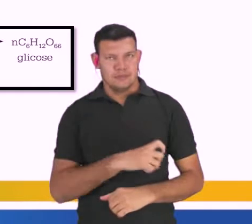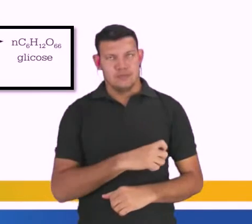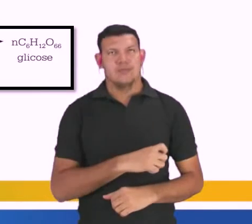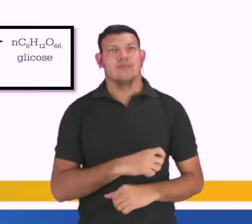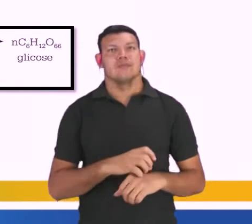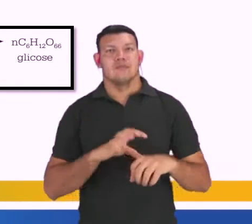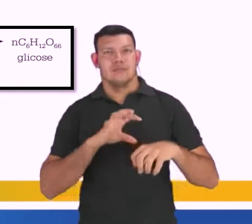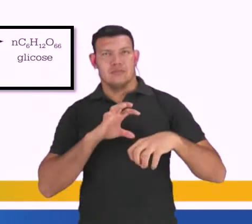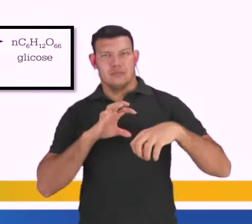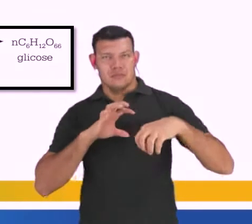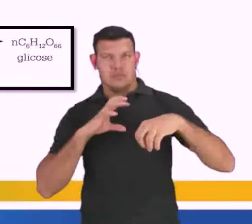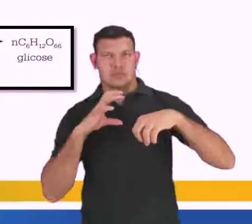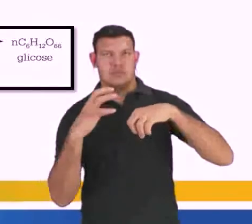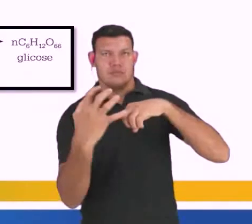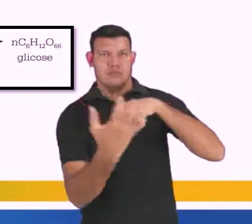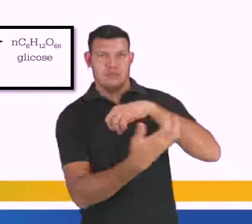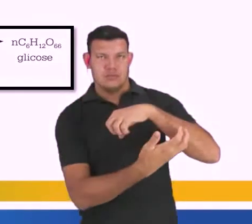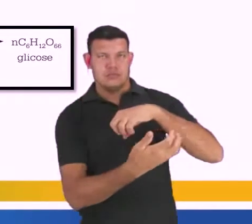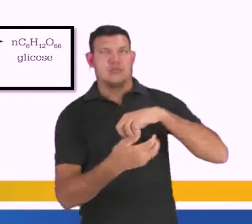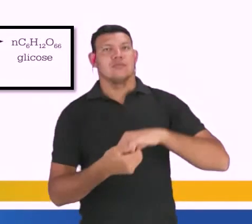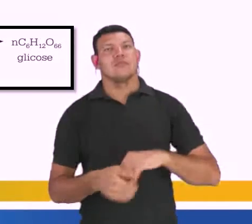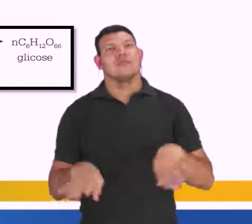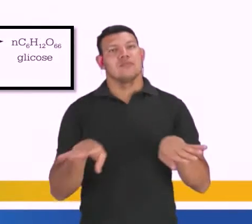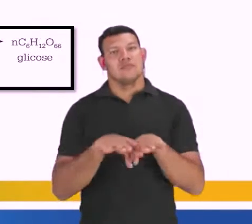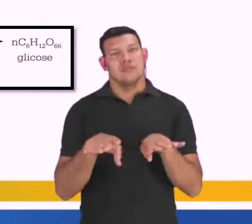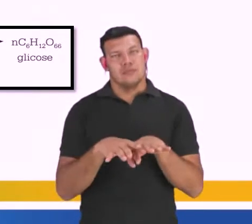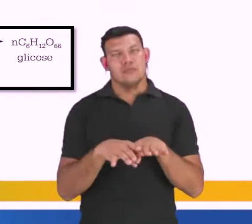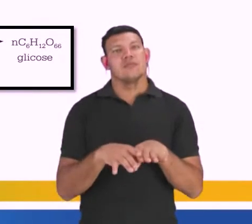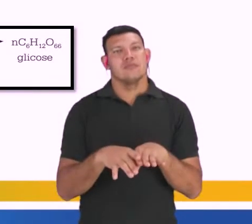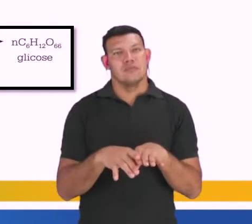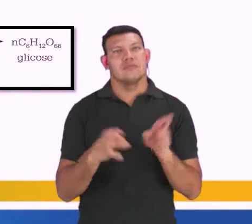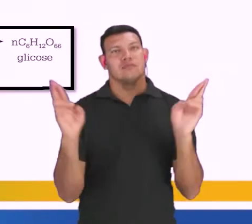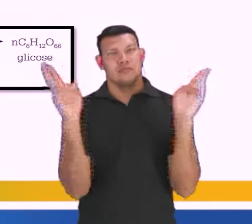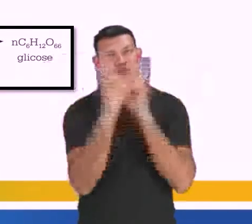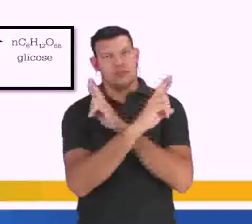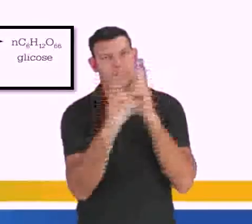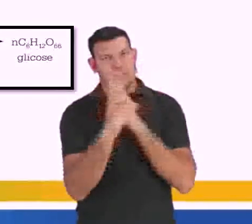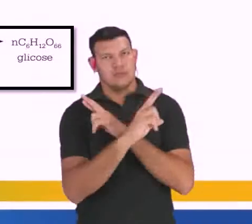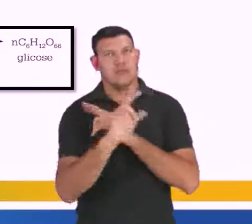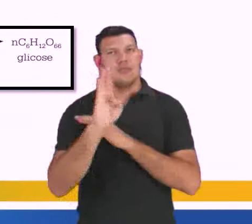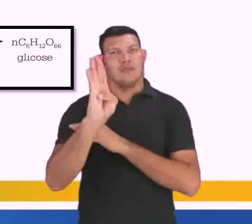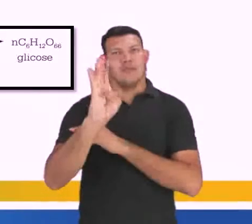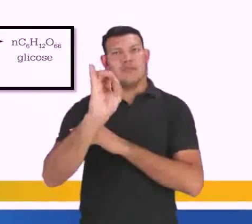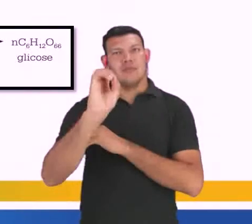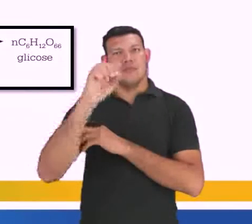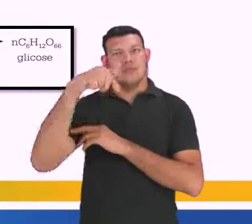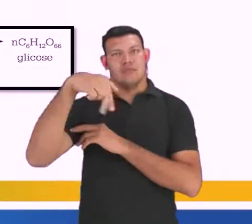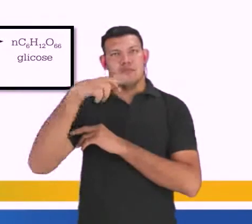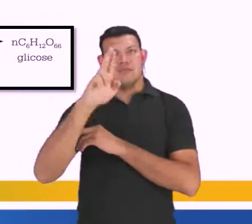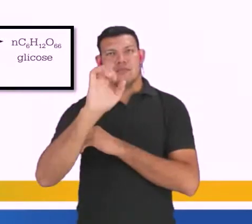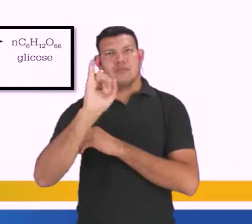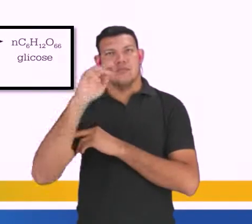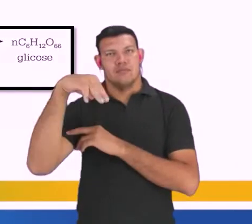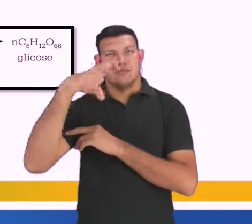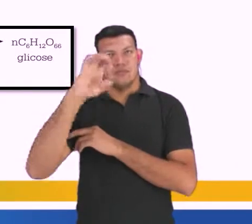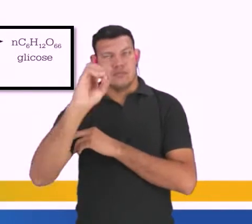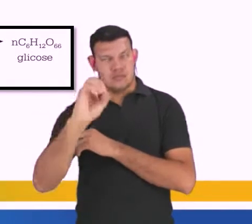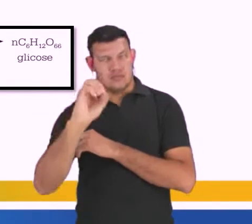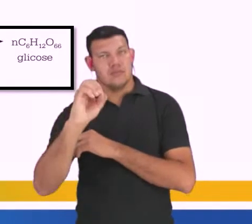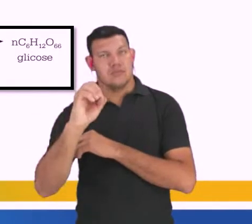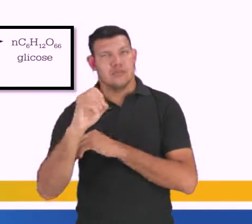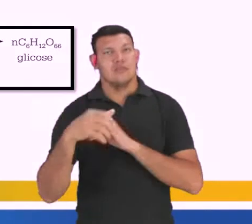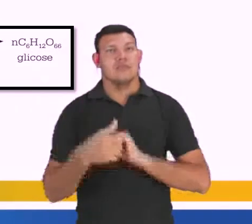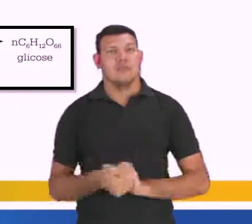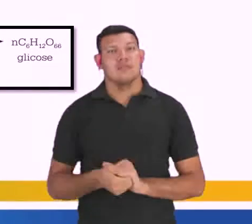bactérias, fungos, está justamente relacionado também no campo da bioquímica. No caso da correção